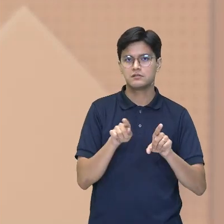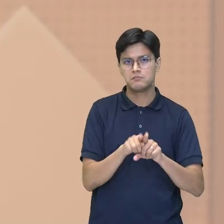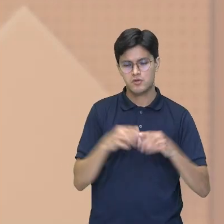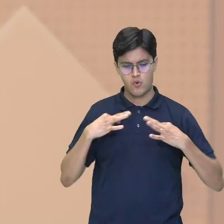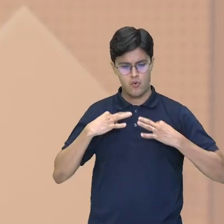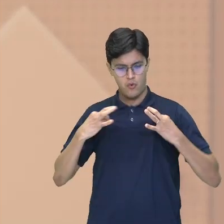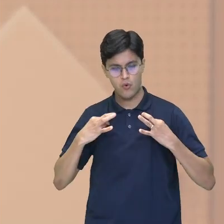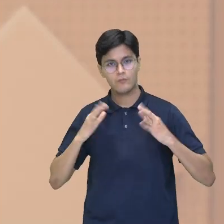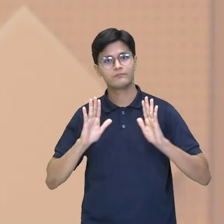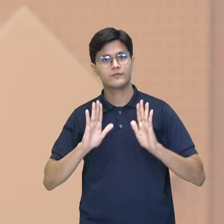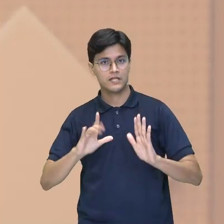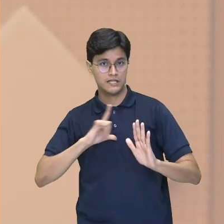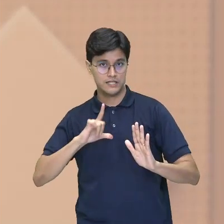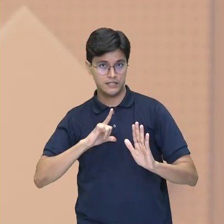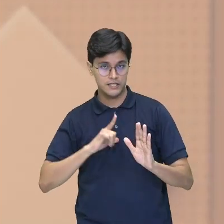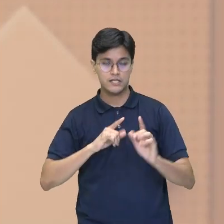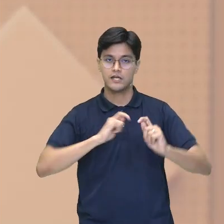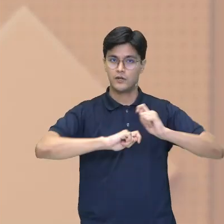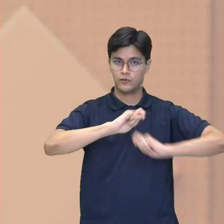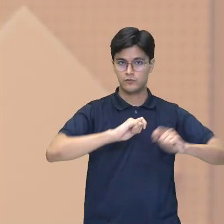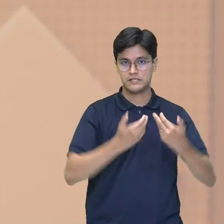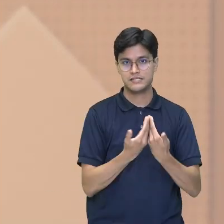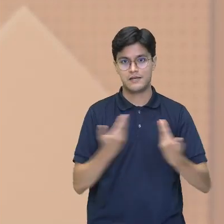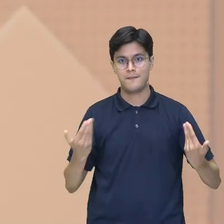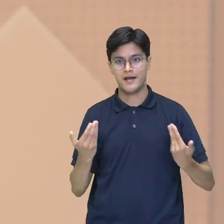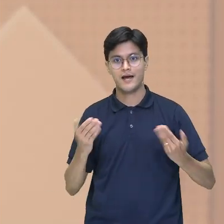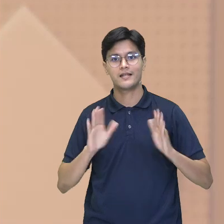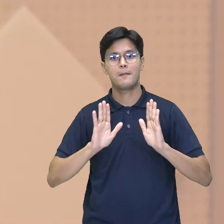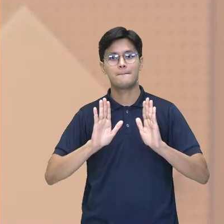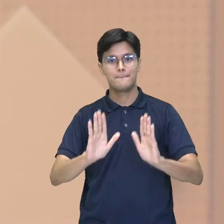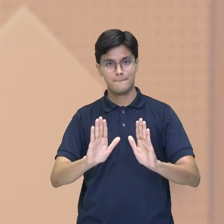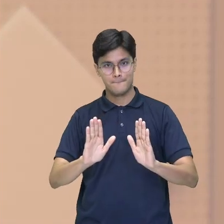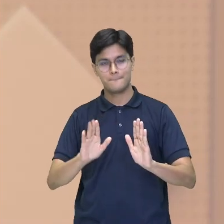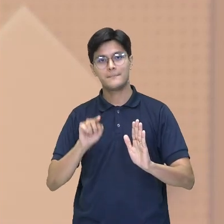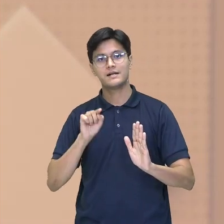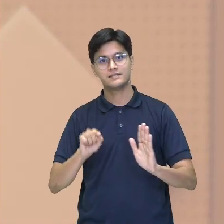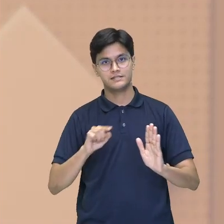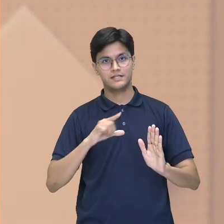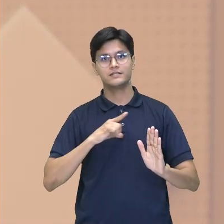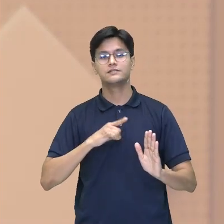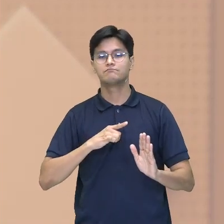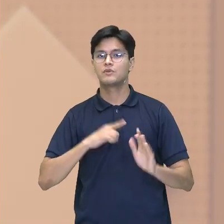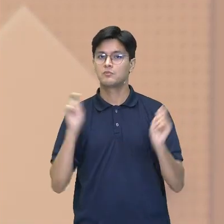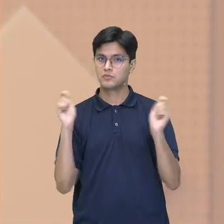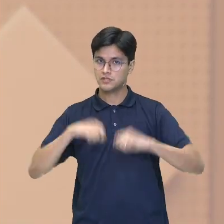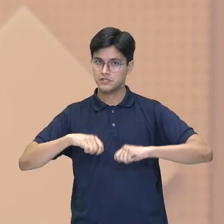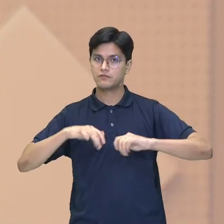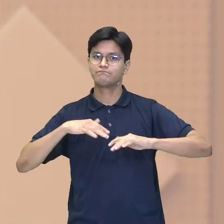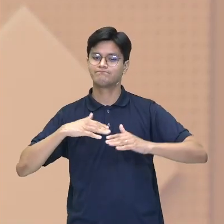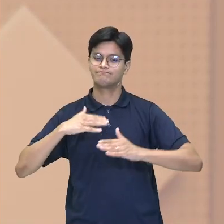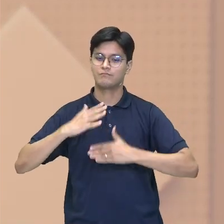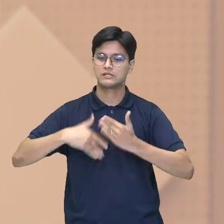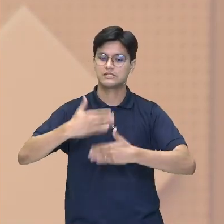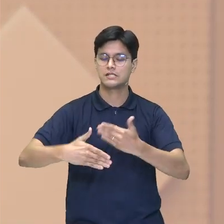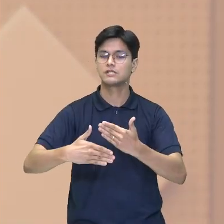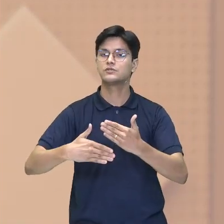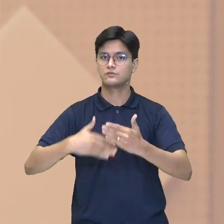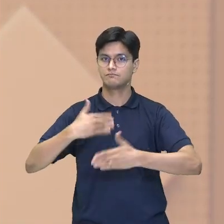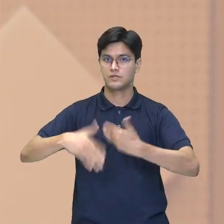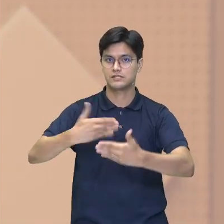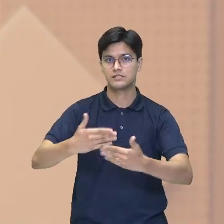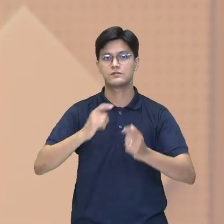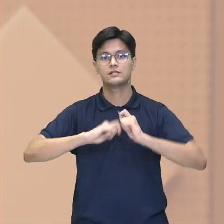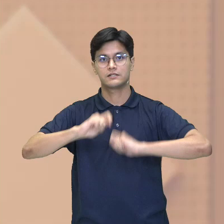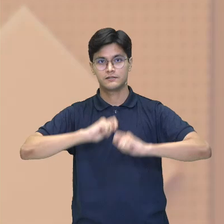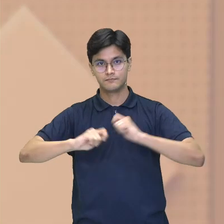isolamento econômico, mas não quer dizer que eles não consigam dinamizar a economia do território. Há pouco eu falei para vocês sobre a questão